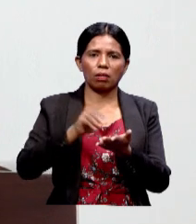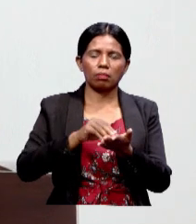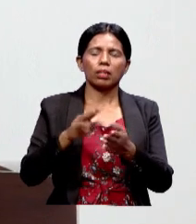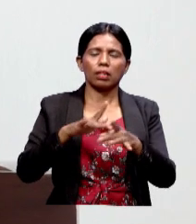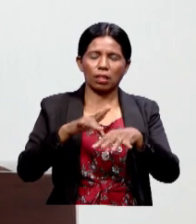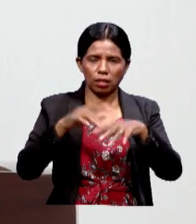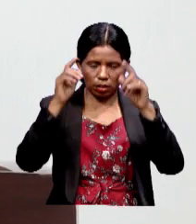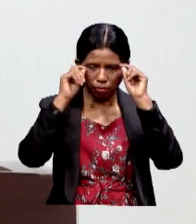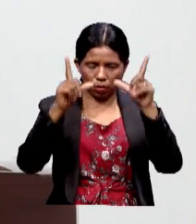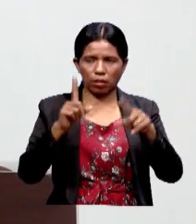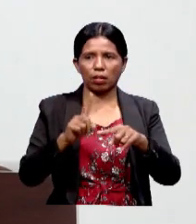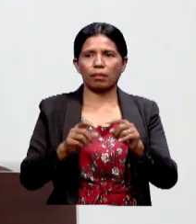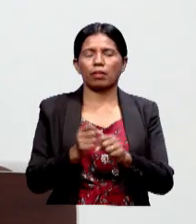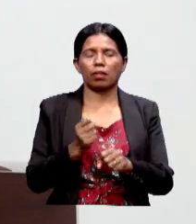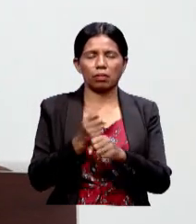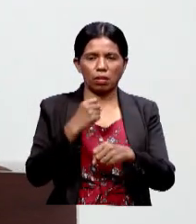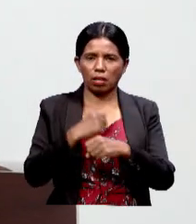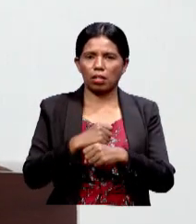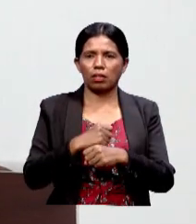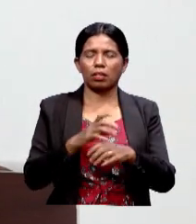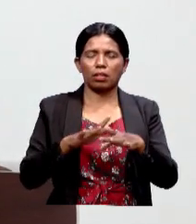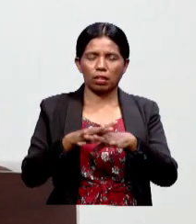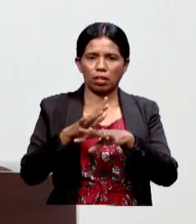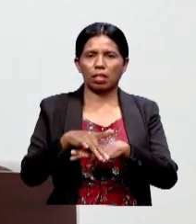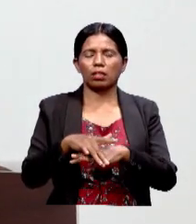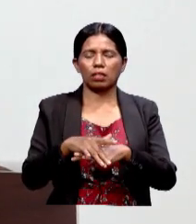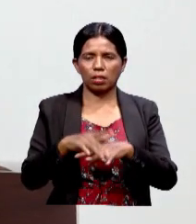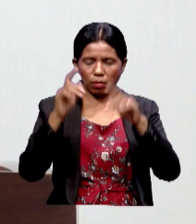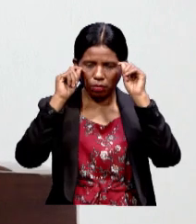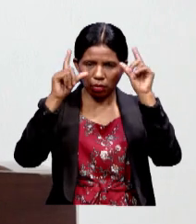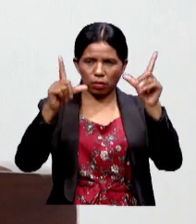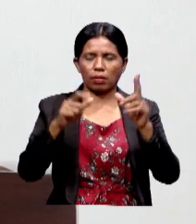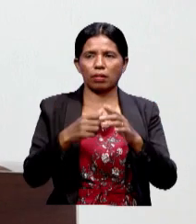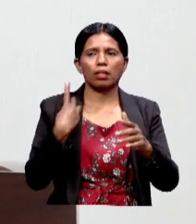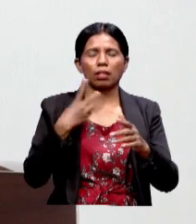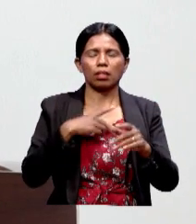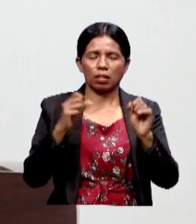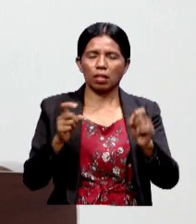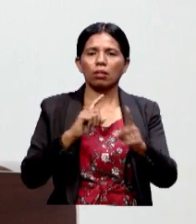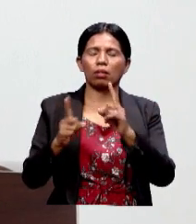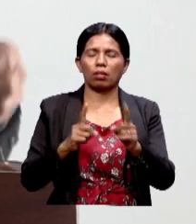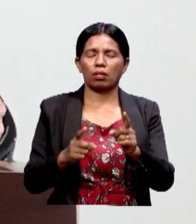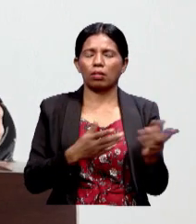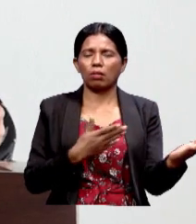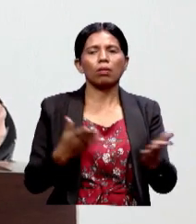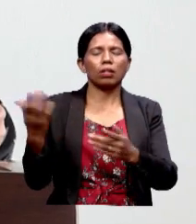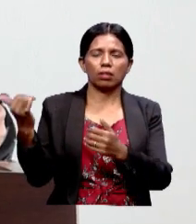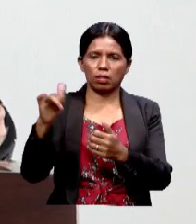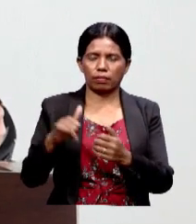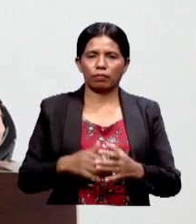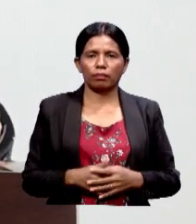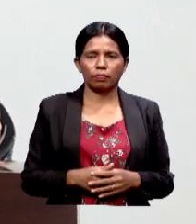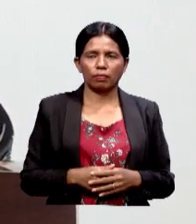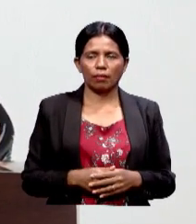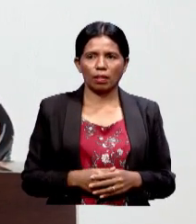consegue be duplica ka ou falsifica textil, né? Tais, né? E tem condena, sim. Não tem lei, não tem em vigor.